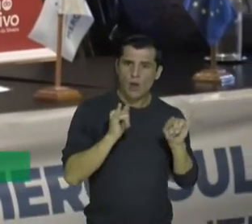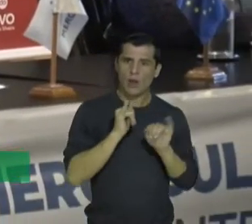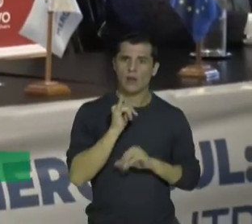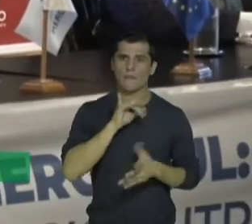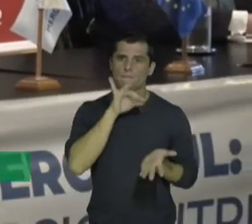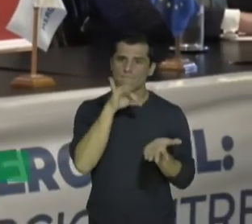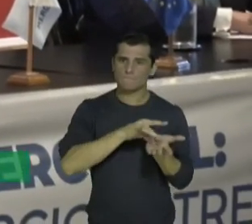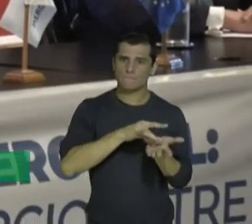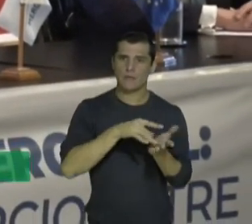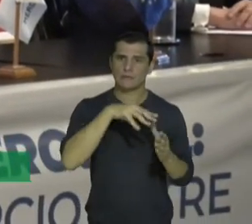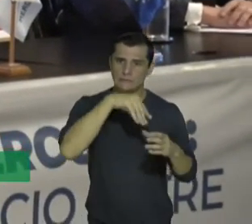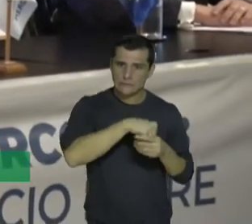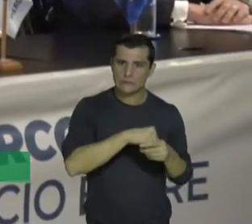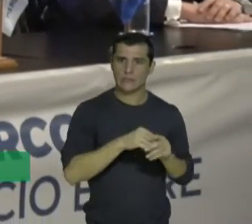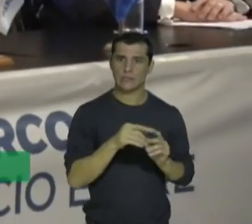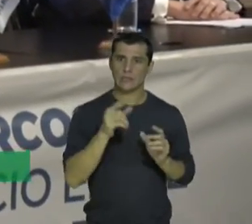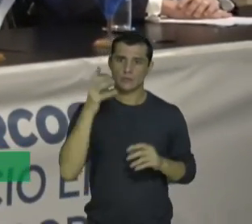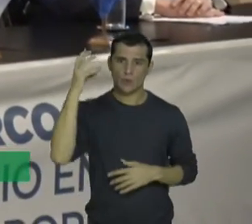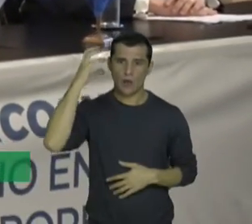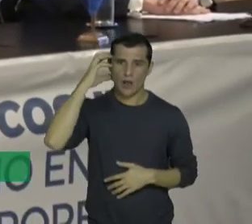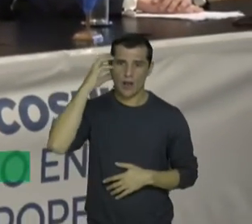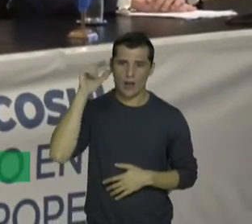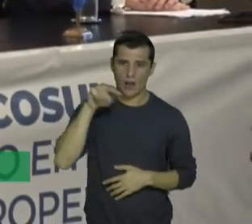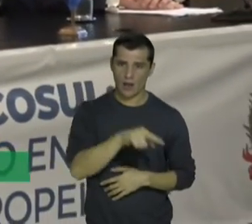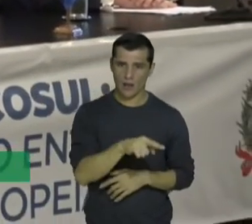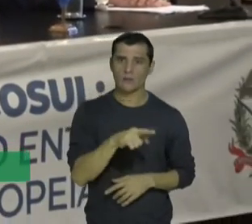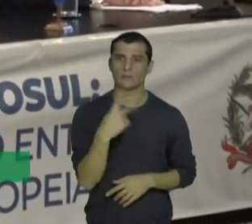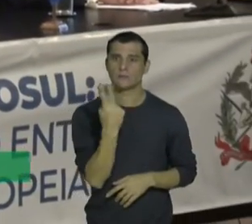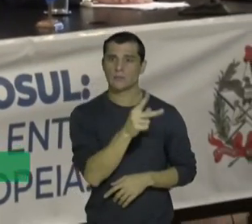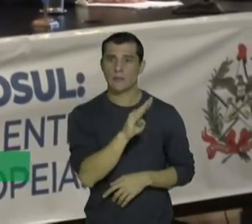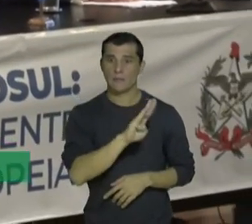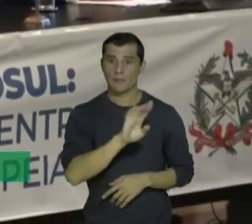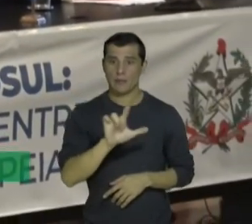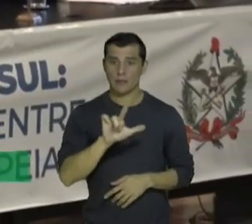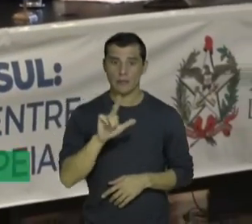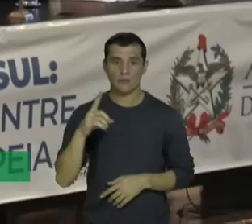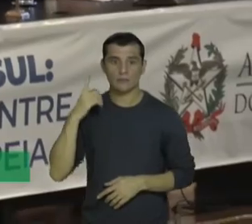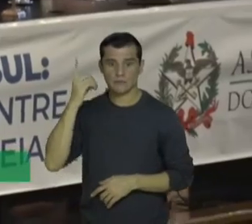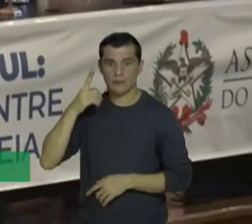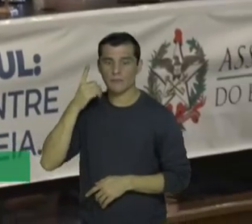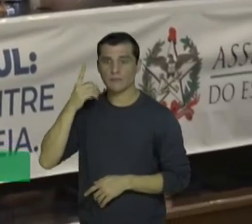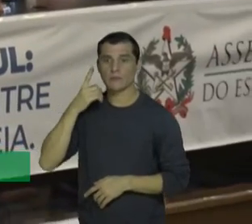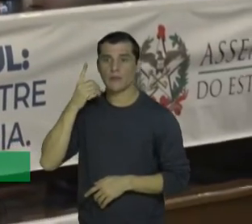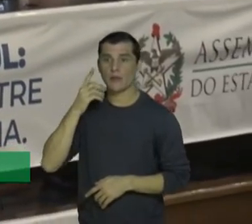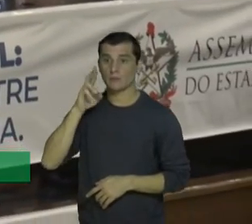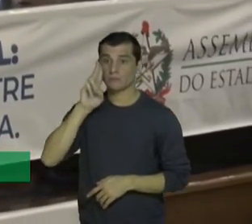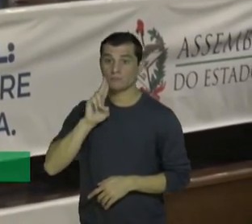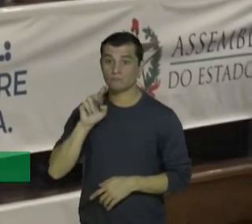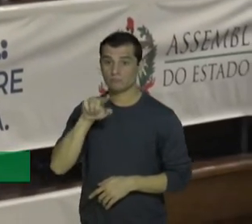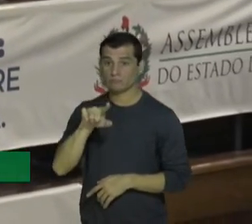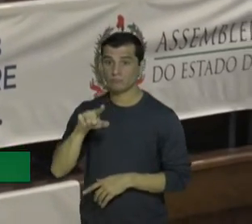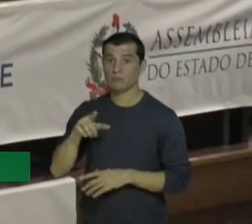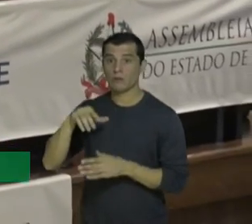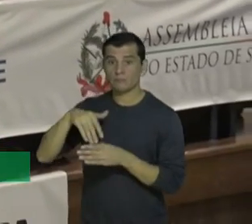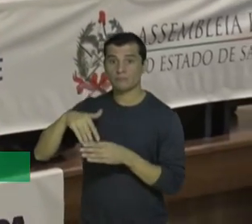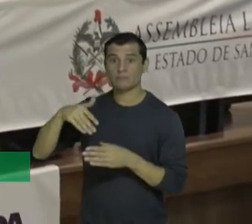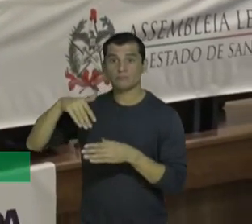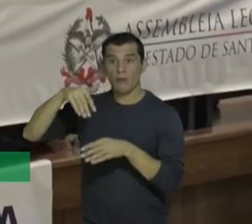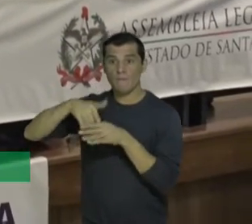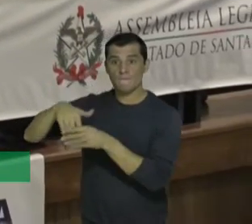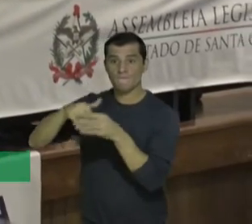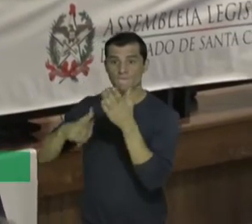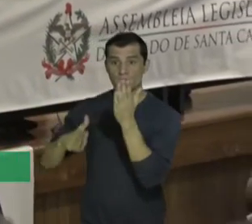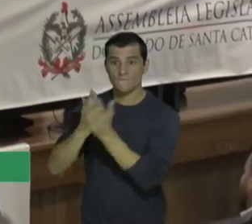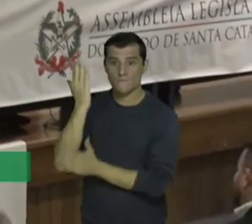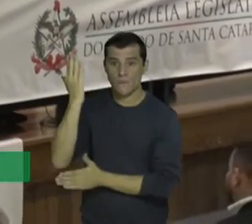nereo Ramos de Blumenau ivanes foi eleito deputado estadual para as últimas duas legislaturas a 19ª o qual